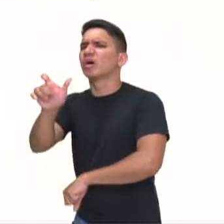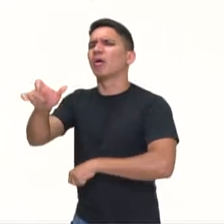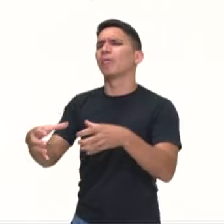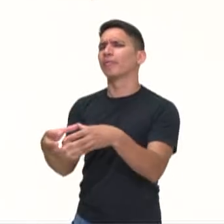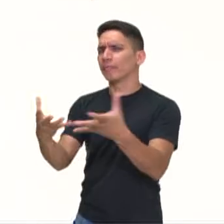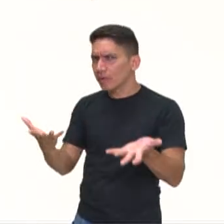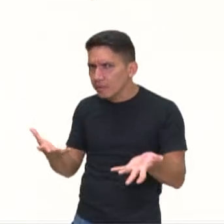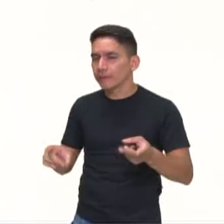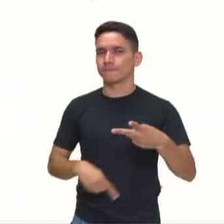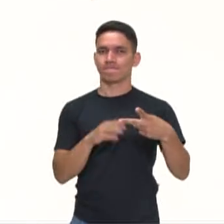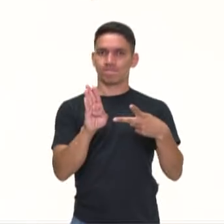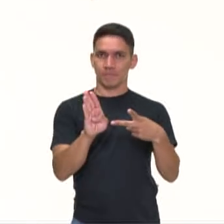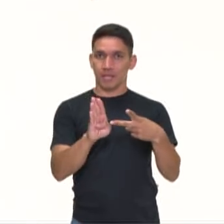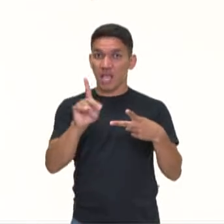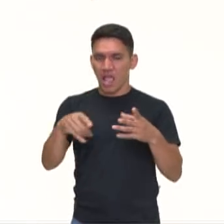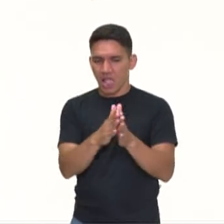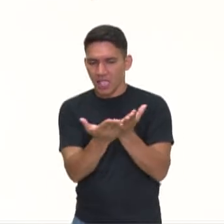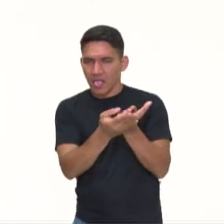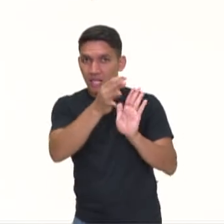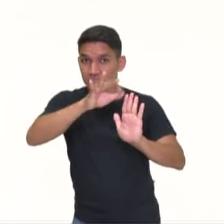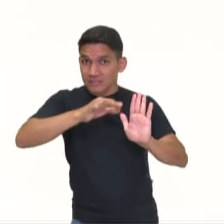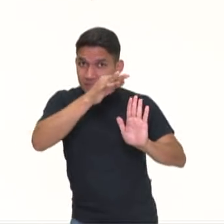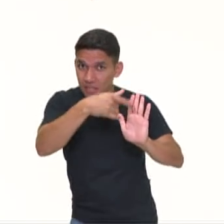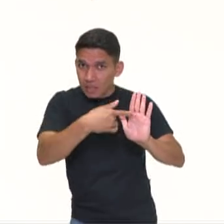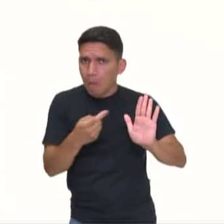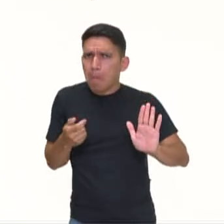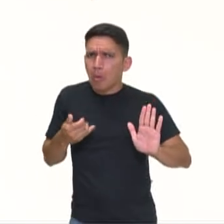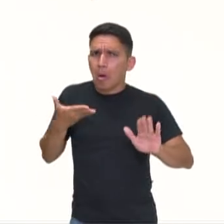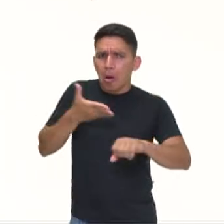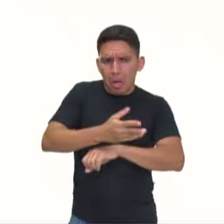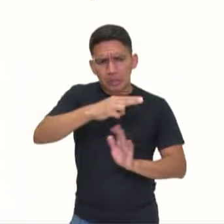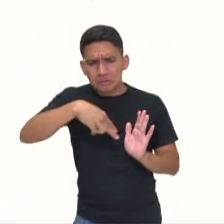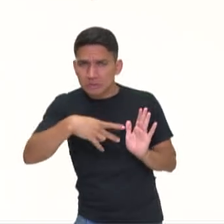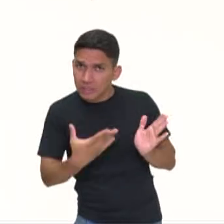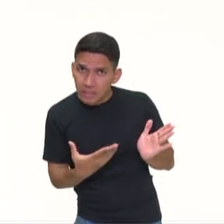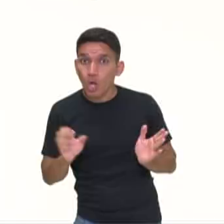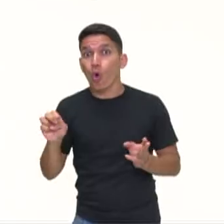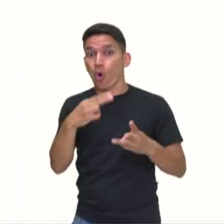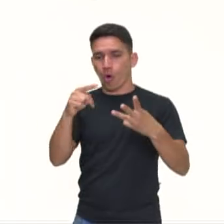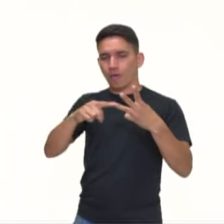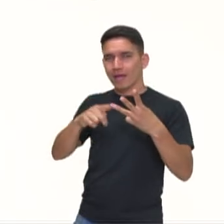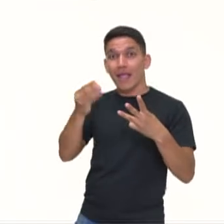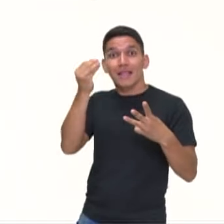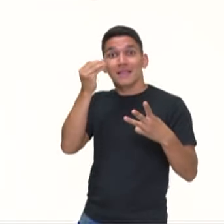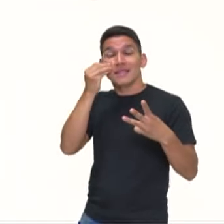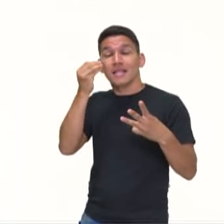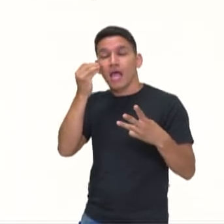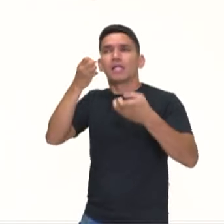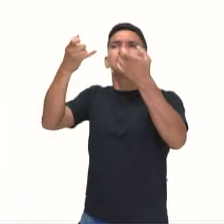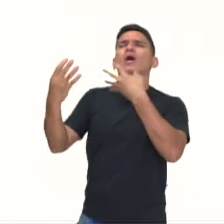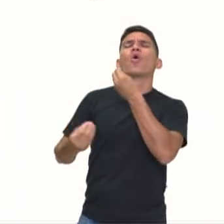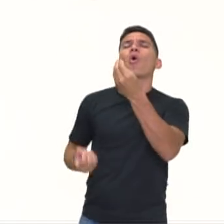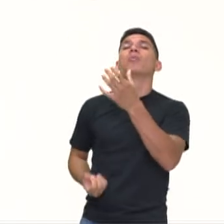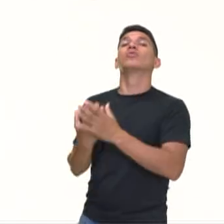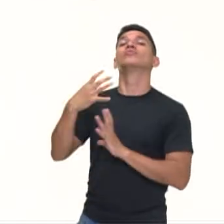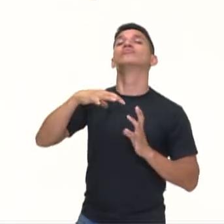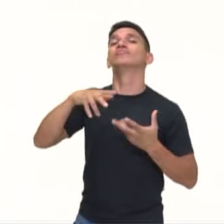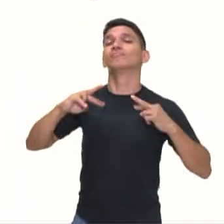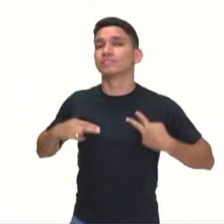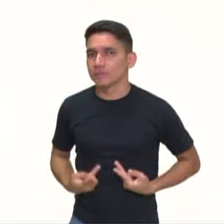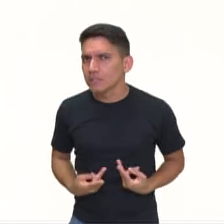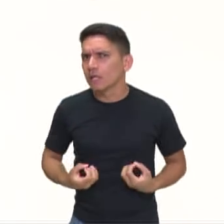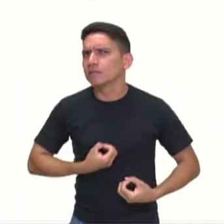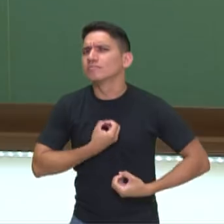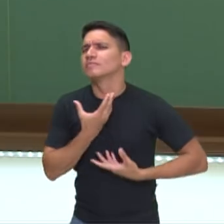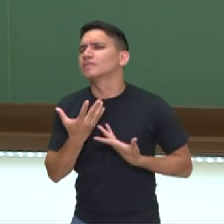livros sagrados que poucos têm acesso? Ou narrativas que procuram explicar a origem de todas as coisas por meio de uma linguagem poeta?